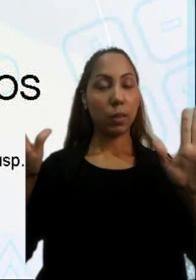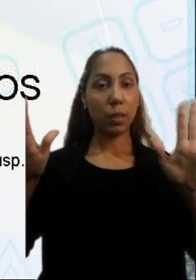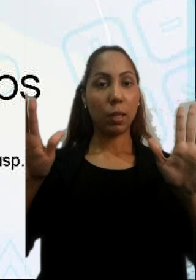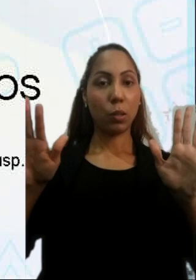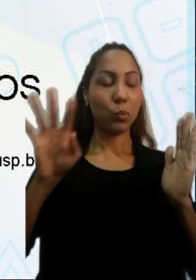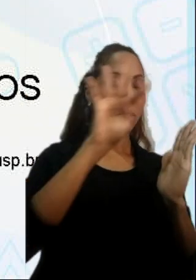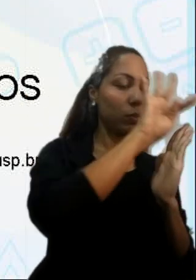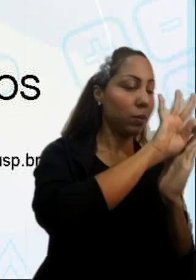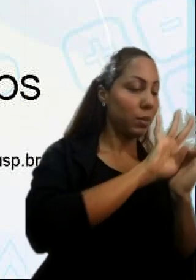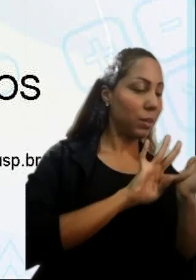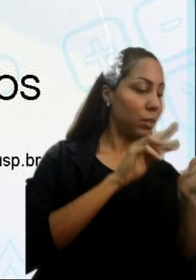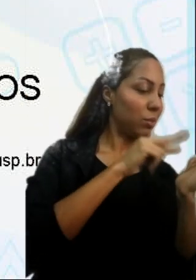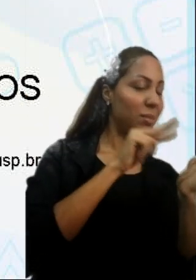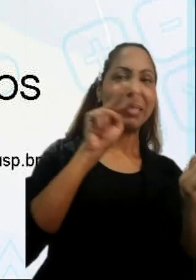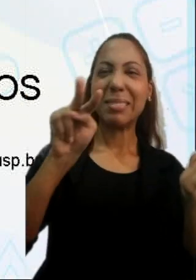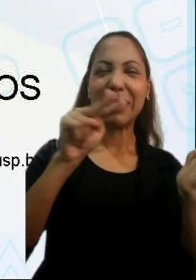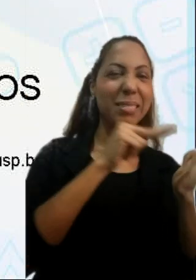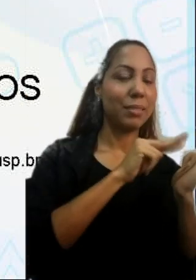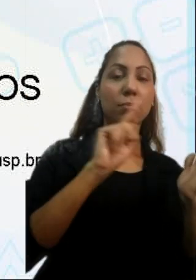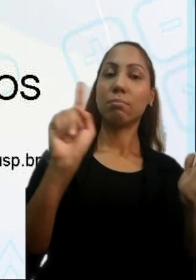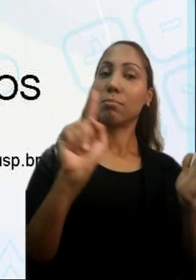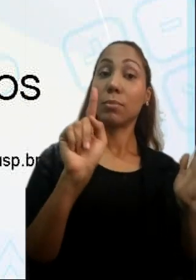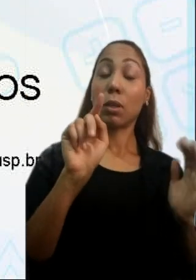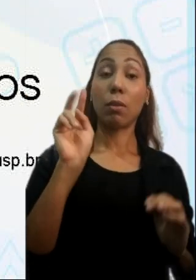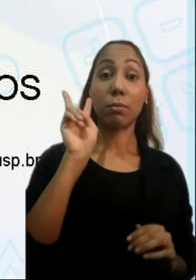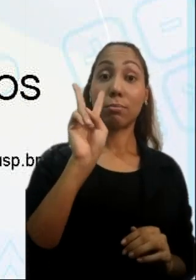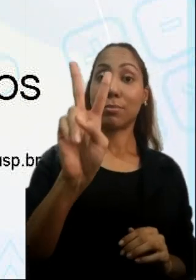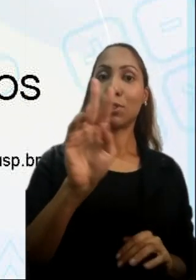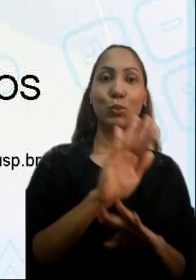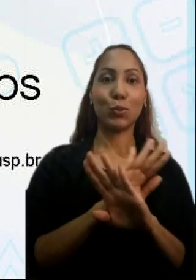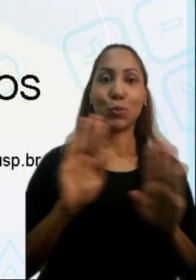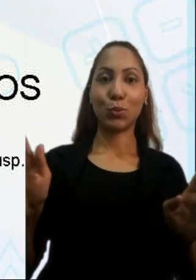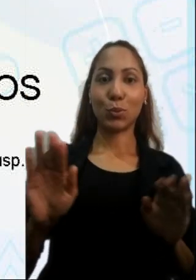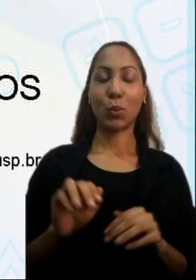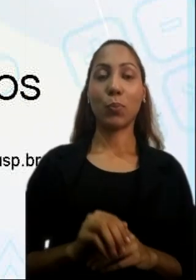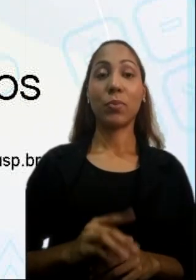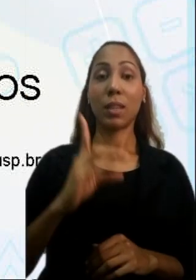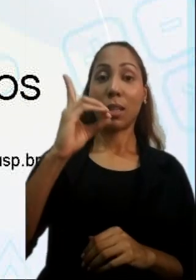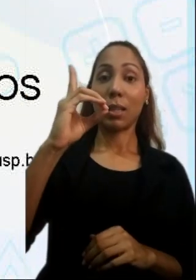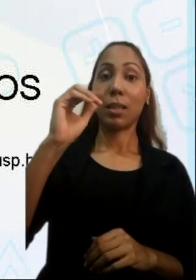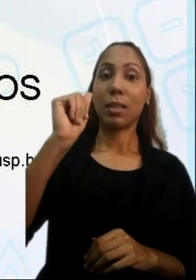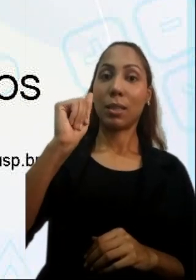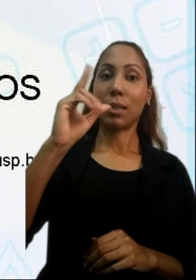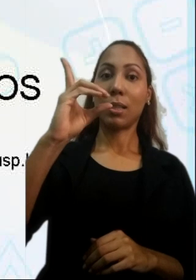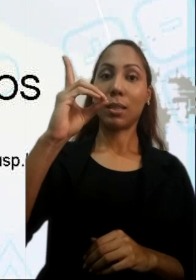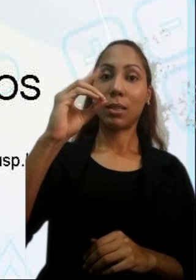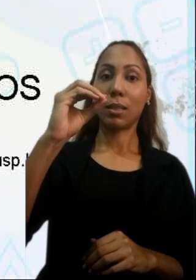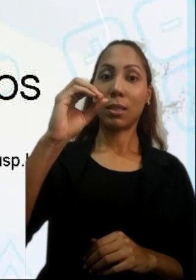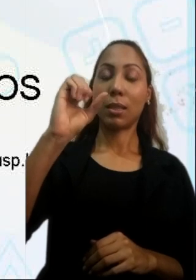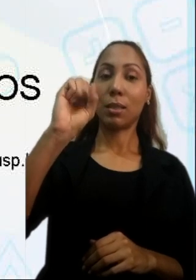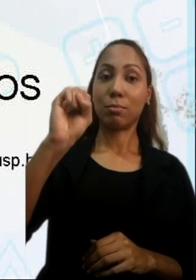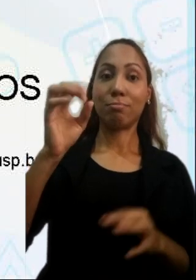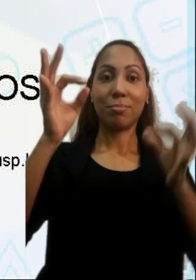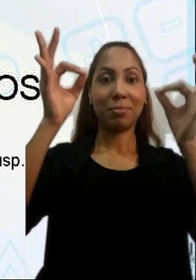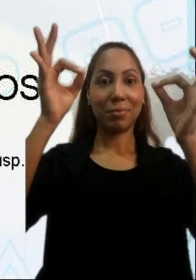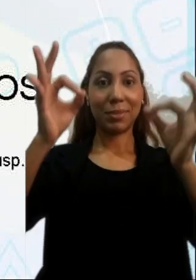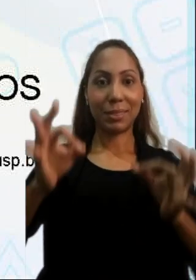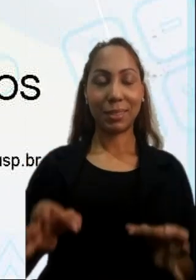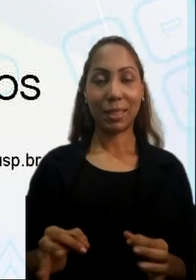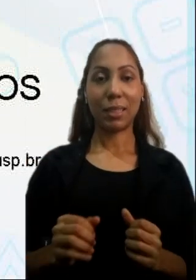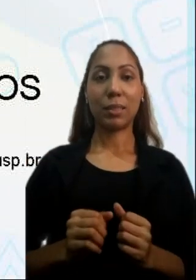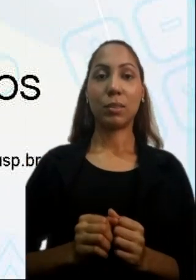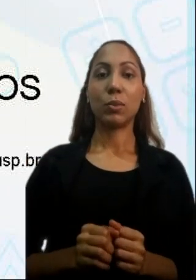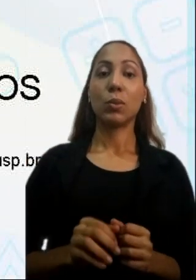a consulta ao texto. Contenha somente os dados necessários ao seu entendimento. Seja estruturado de forma